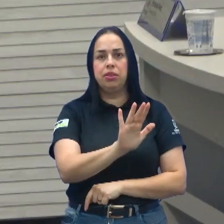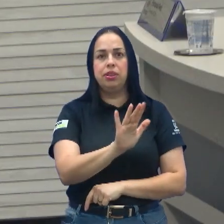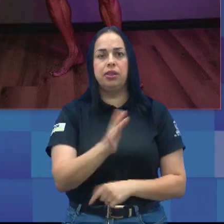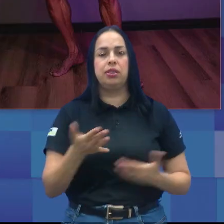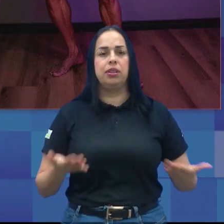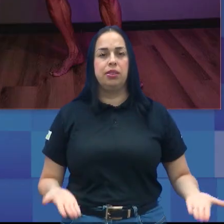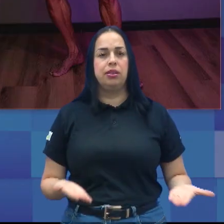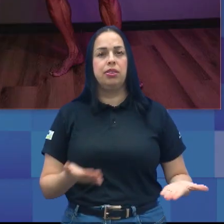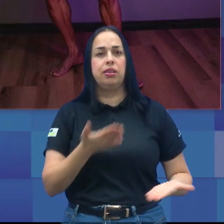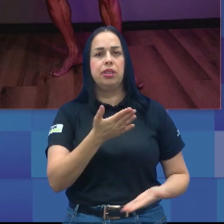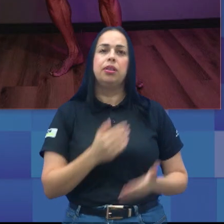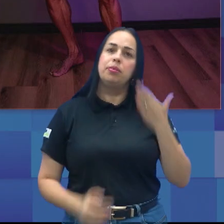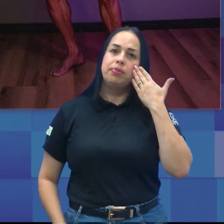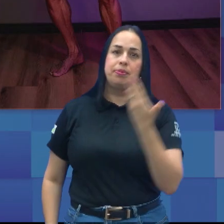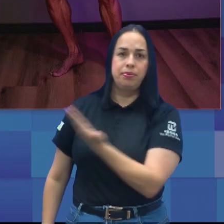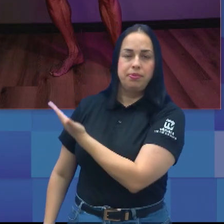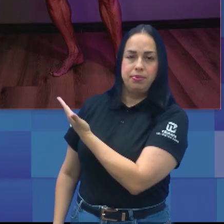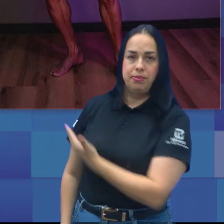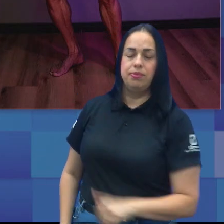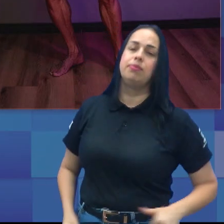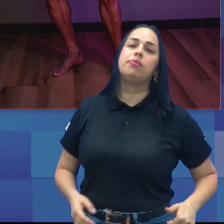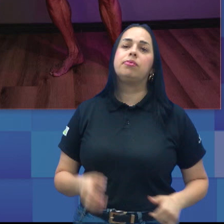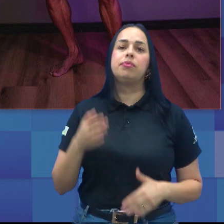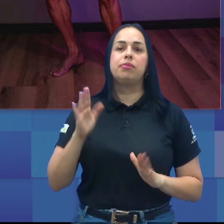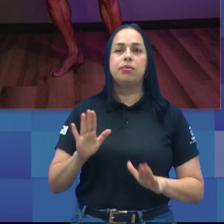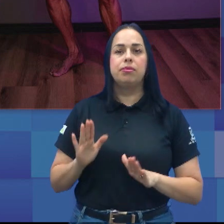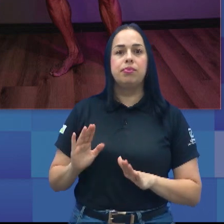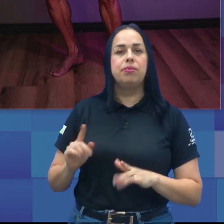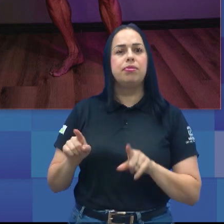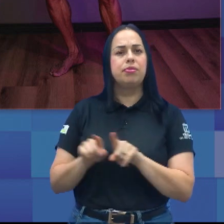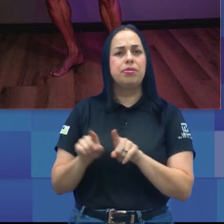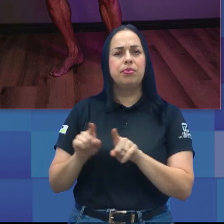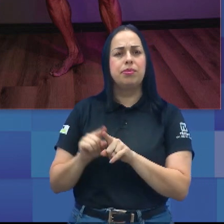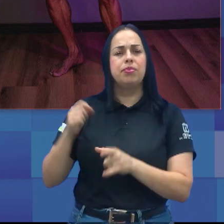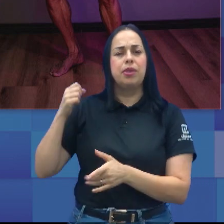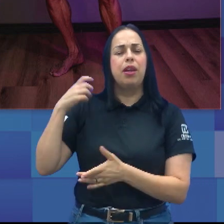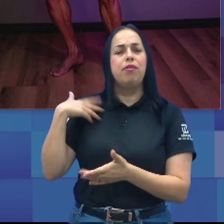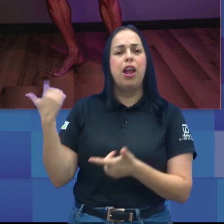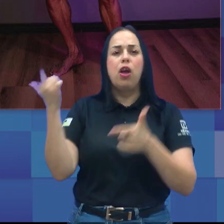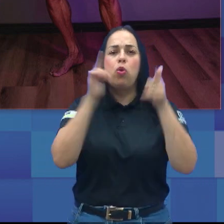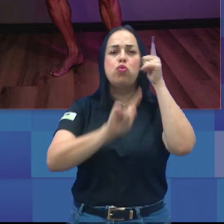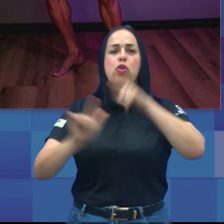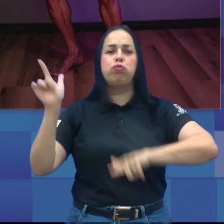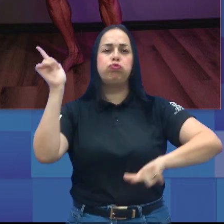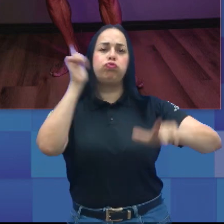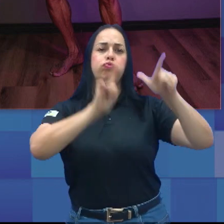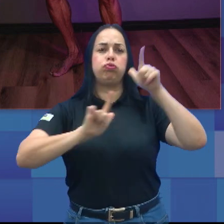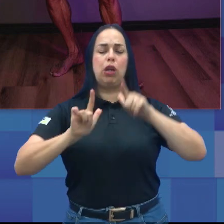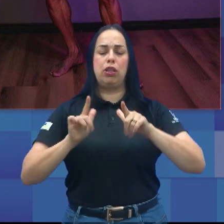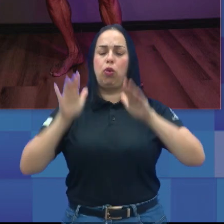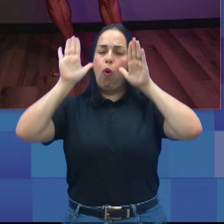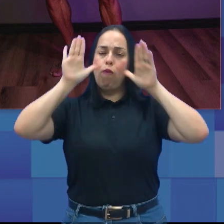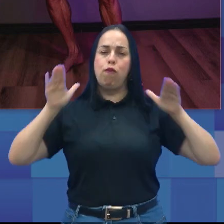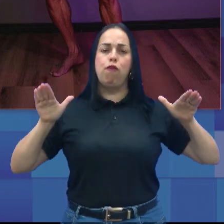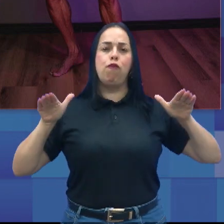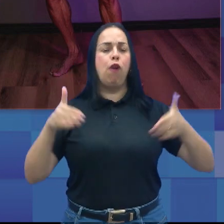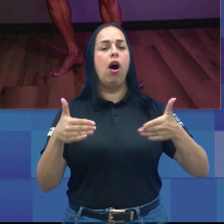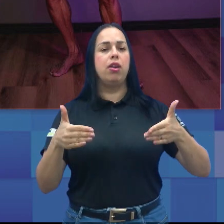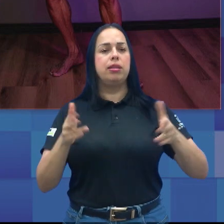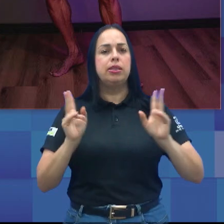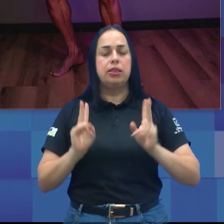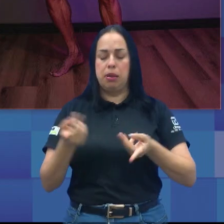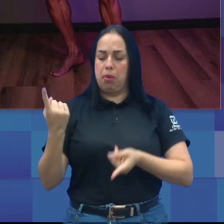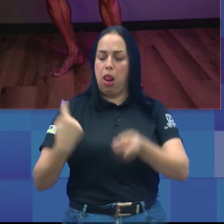Wanderson John Márcio vem construindo uma trajetória marcada por determinação, foco e constante evolução